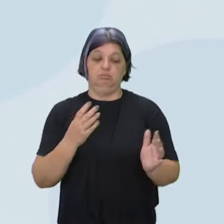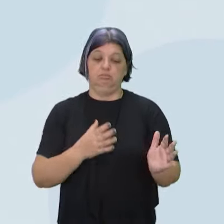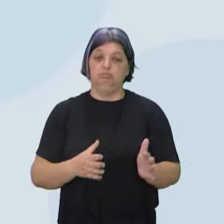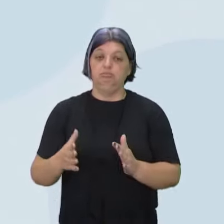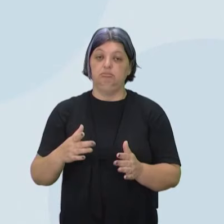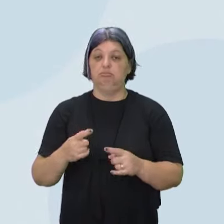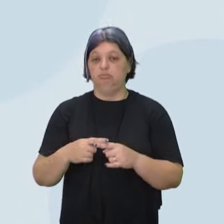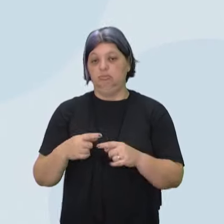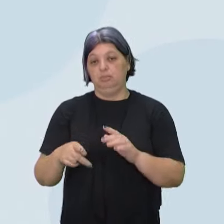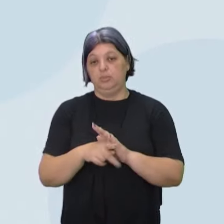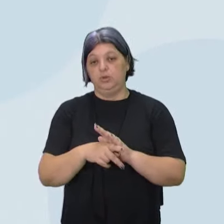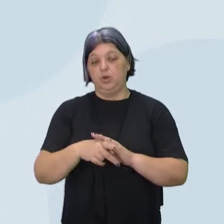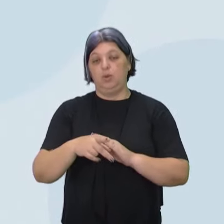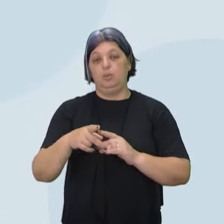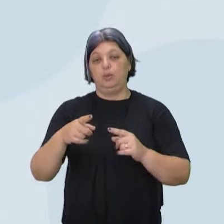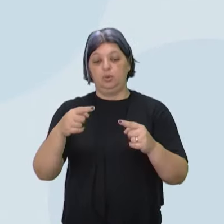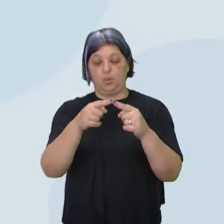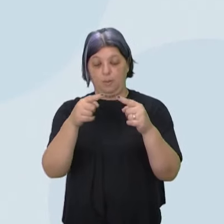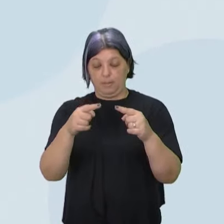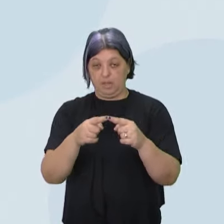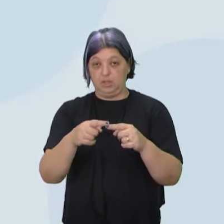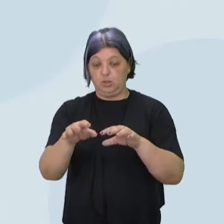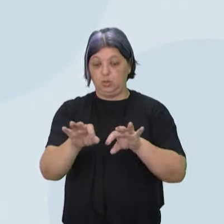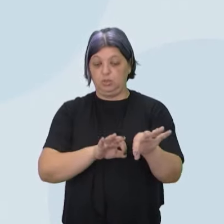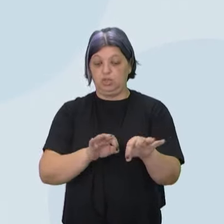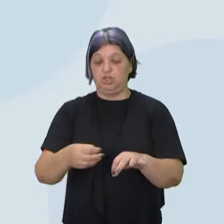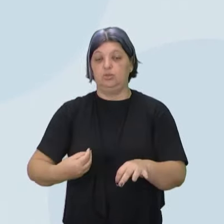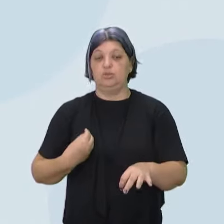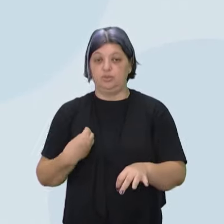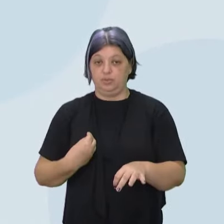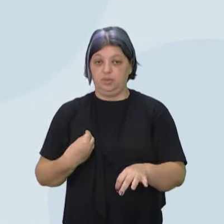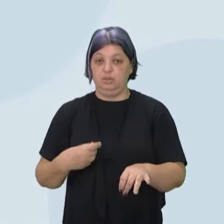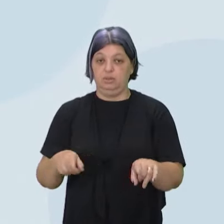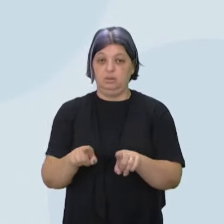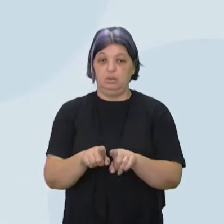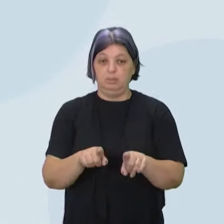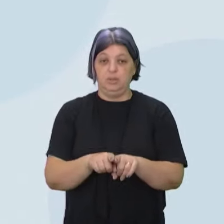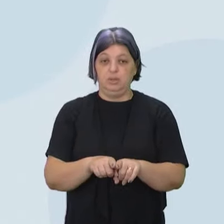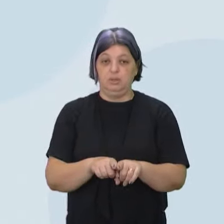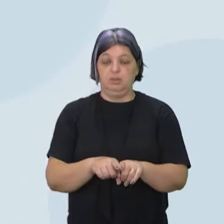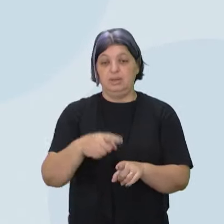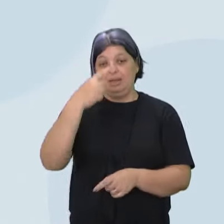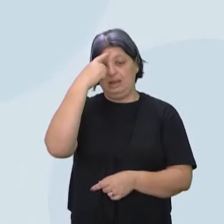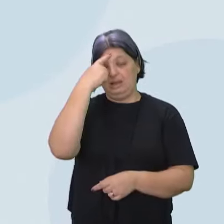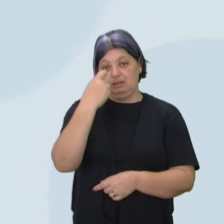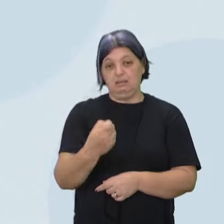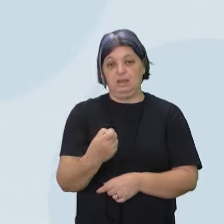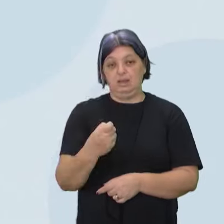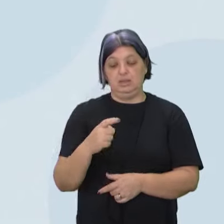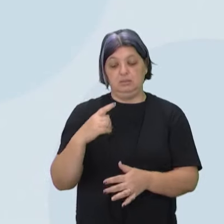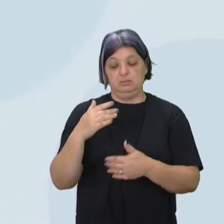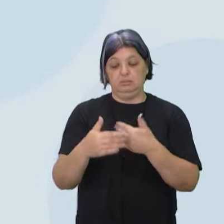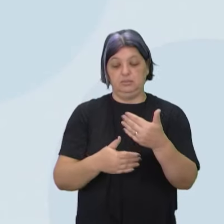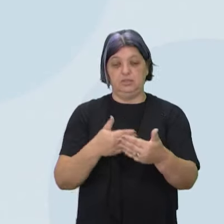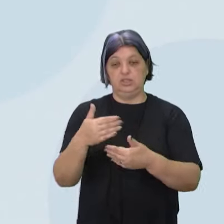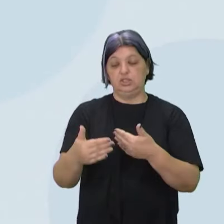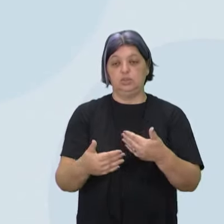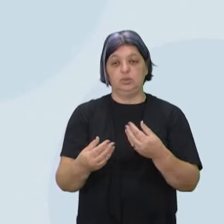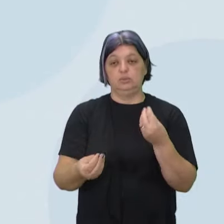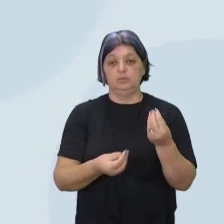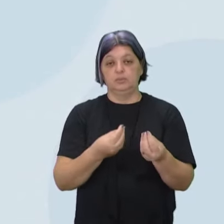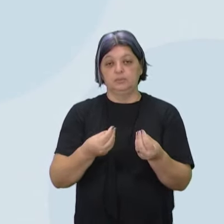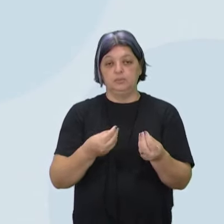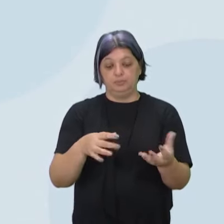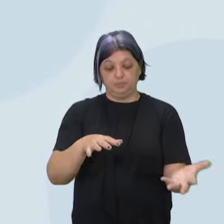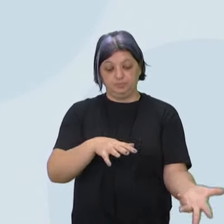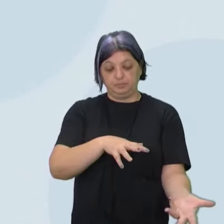articulados aí tanto com o seu projeto de vida ou então com a sua ideia de trajetória, né, de mundo